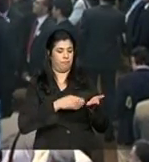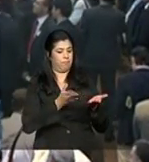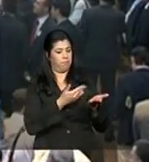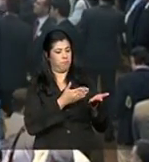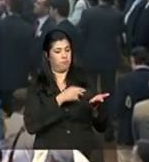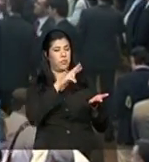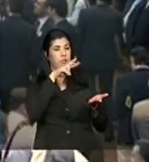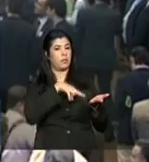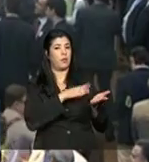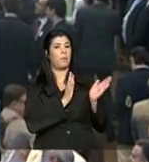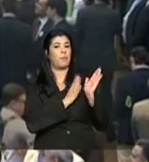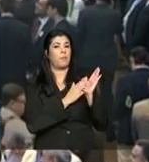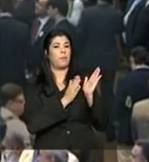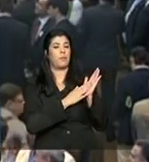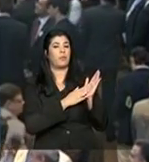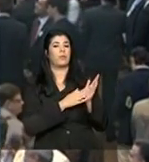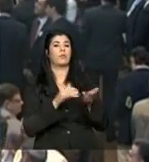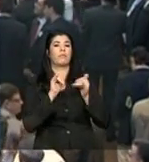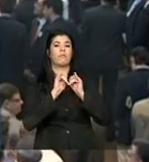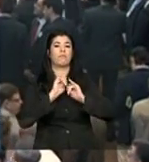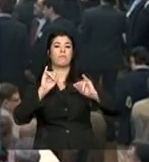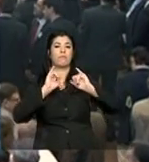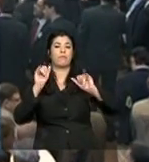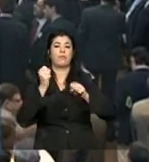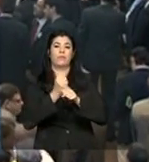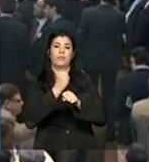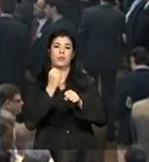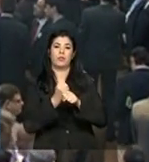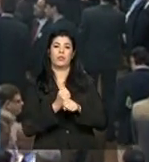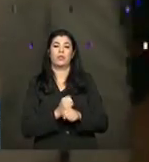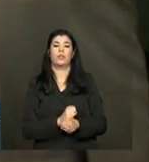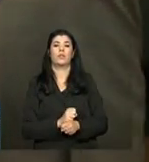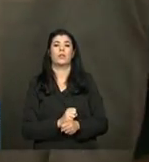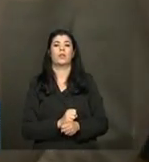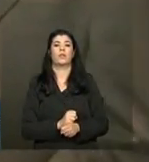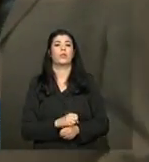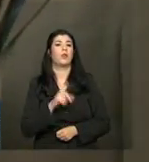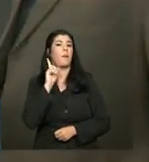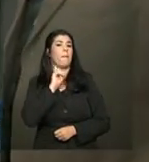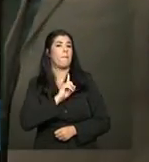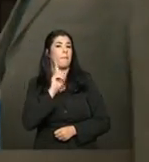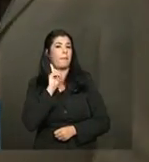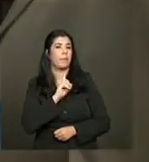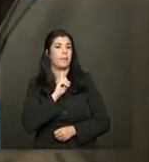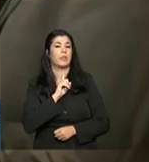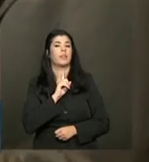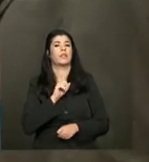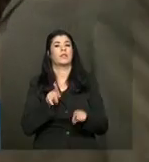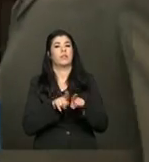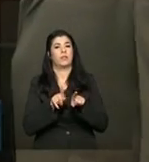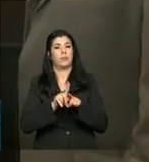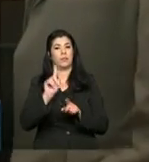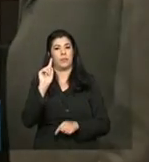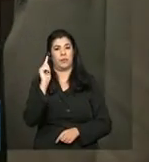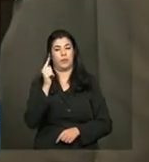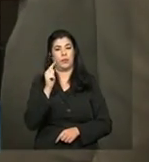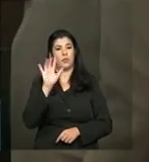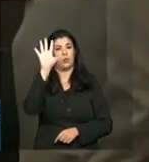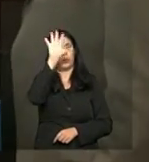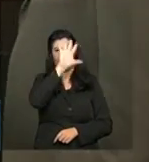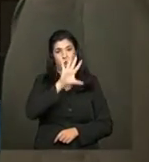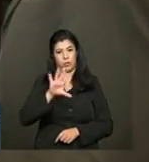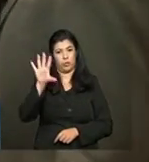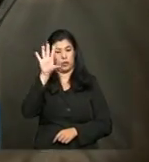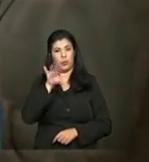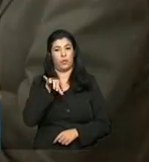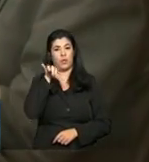de transmissão, para a construção dessas linhas entre os estados de Minas Gerais e Goiás. Ao todo, são